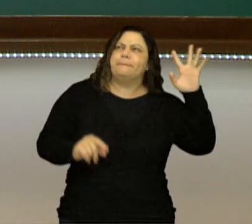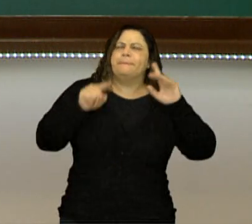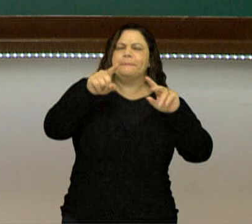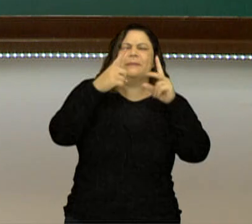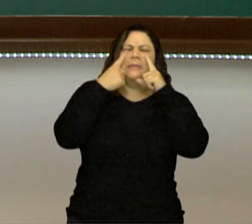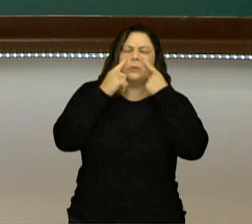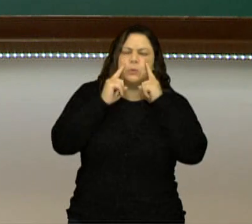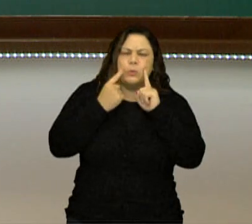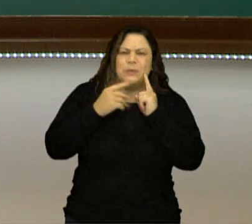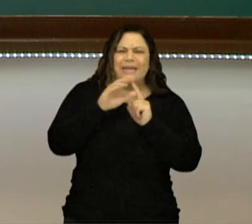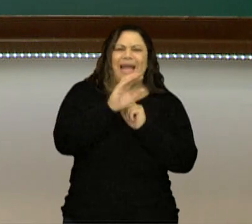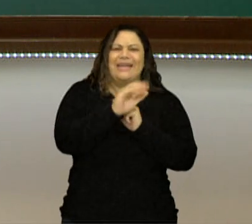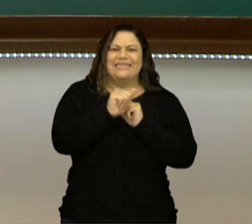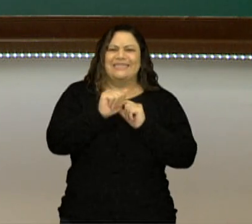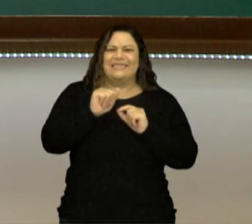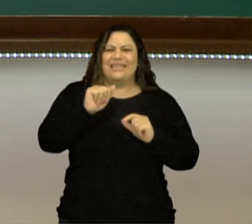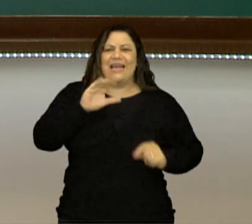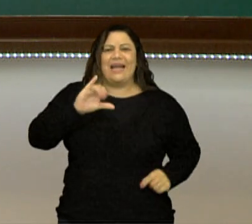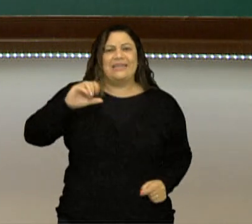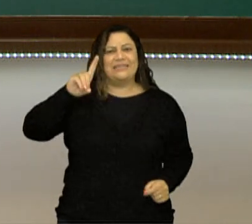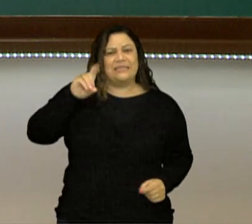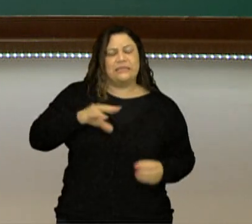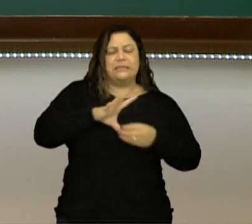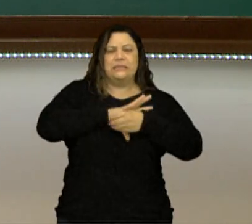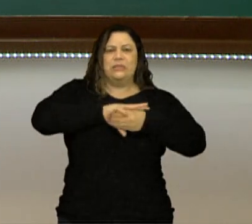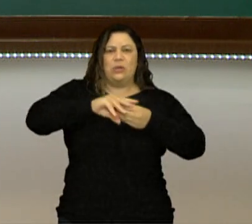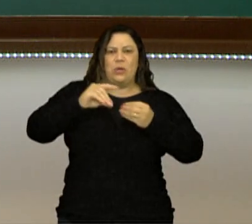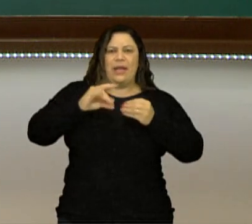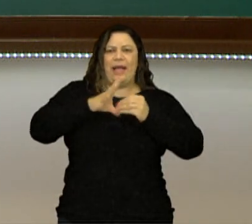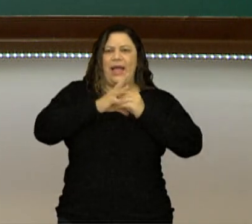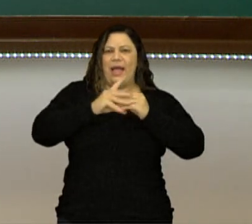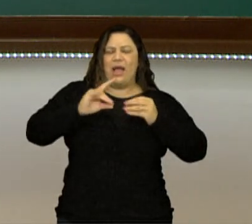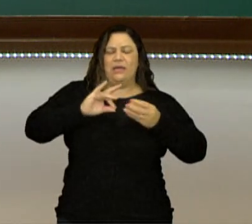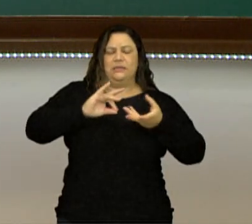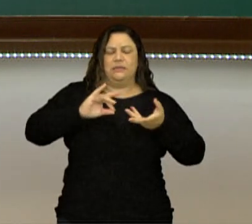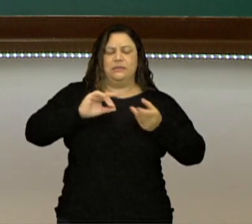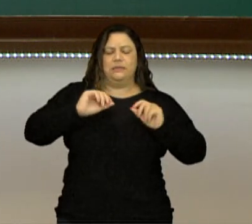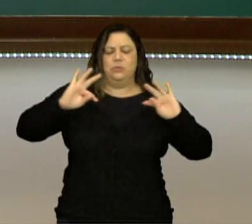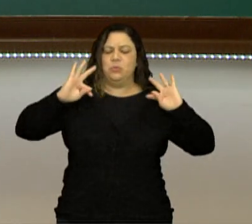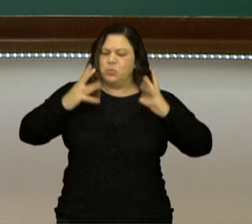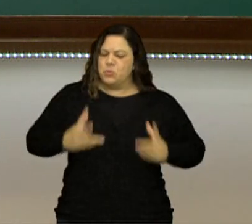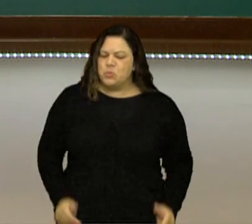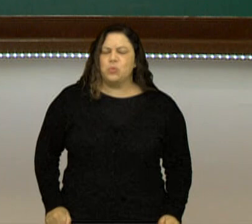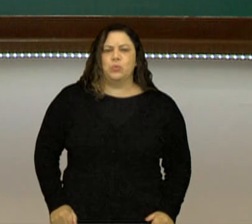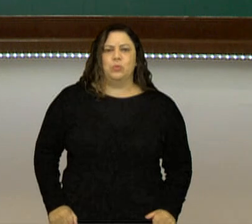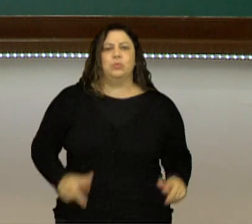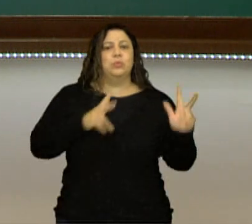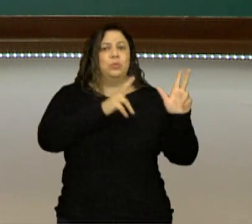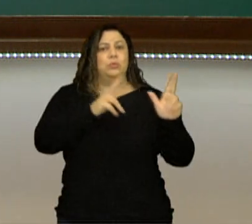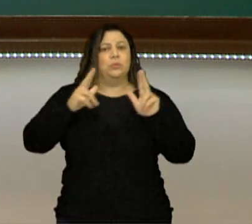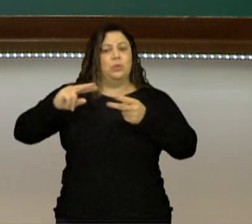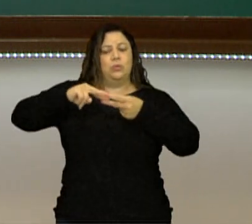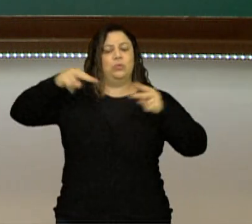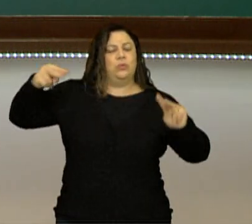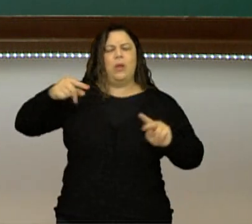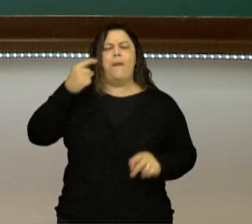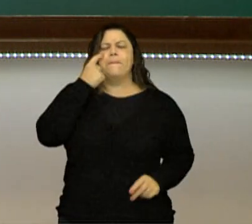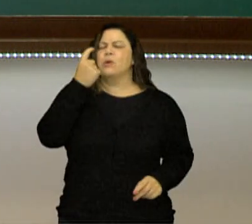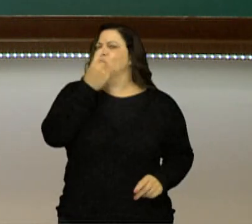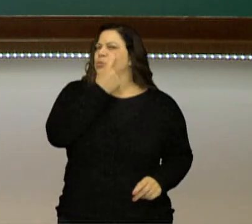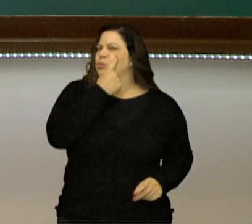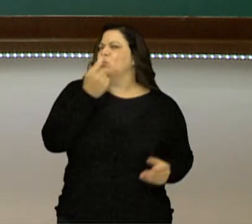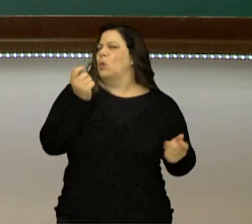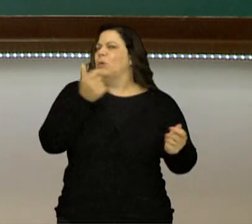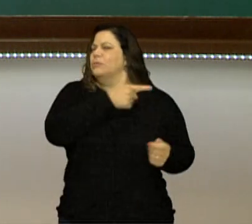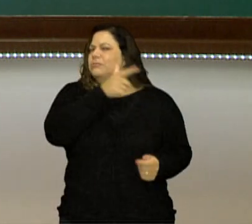ácido. Se todas as células do corpo humano possuem o mesmo DNA, então, por que as células dos olhos não produzem ácido